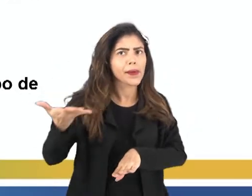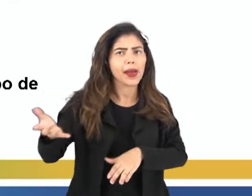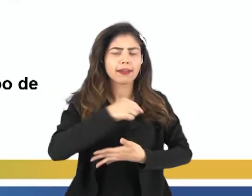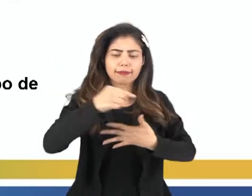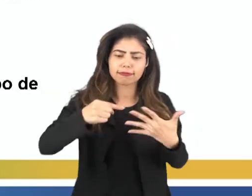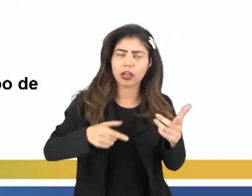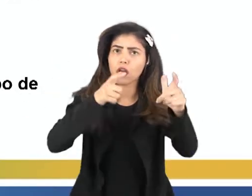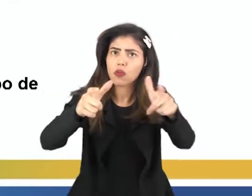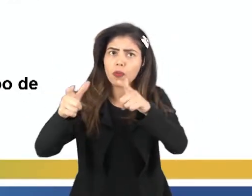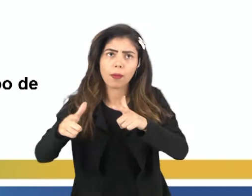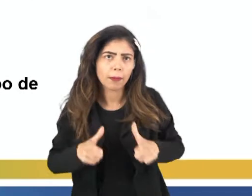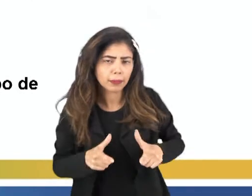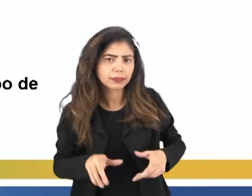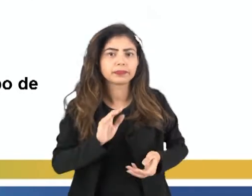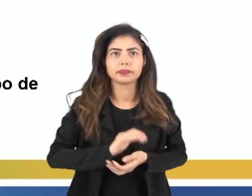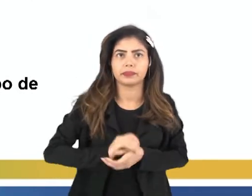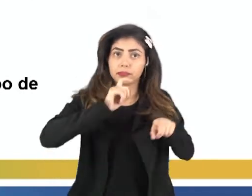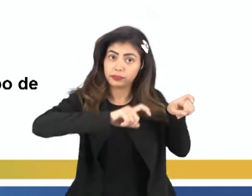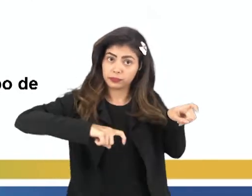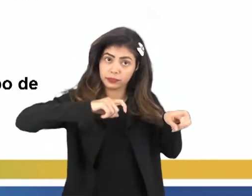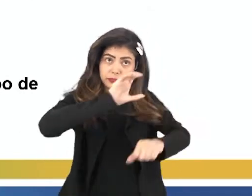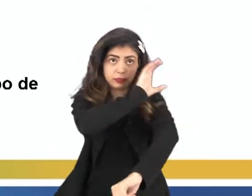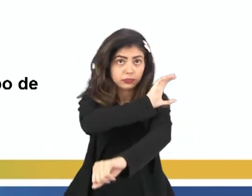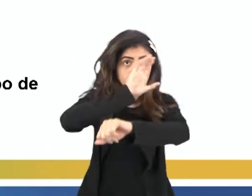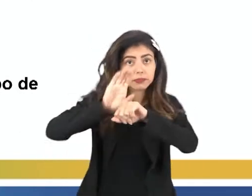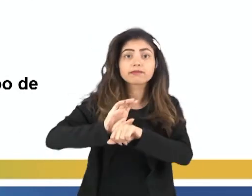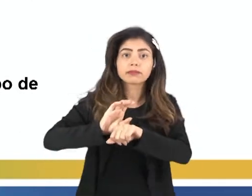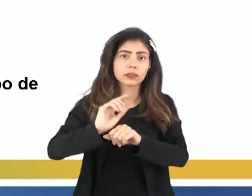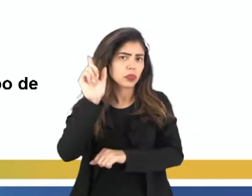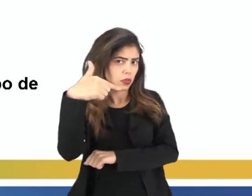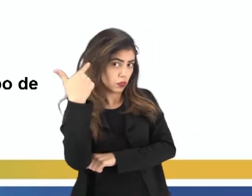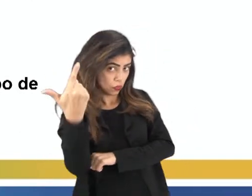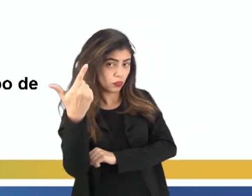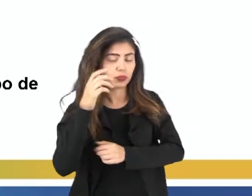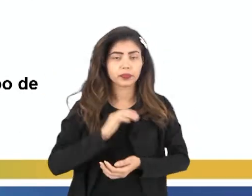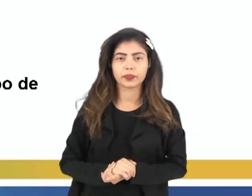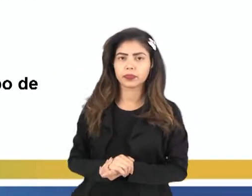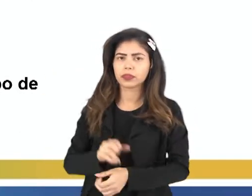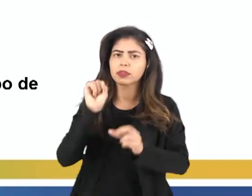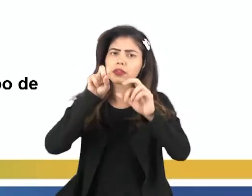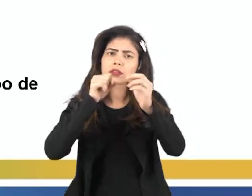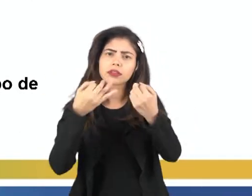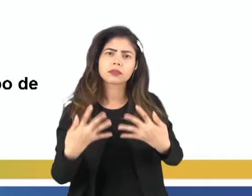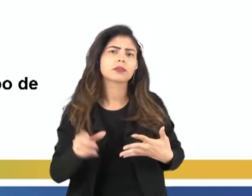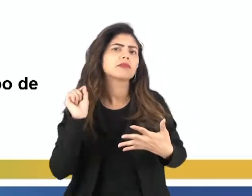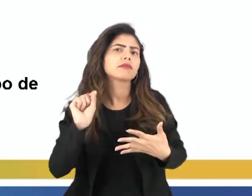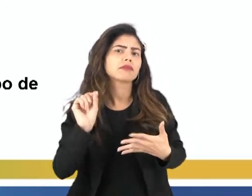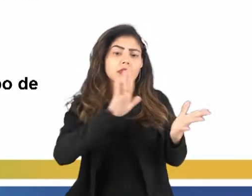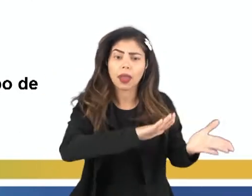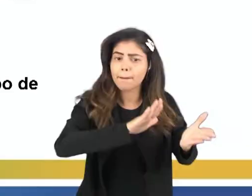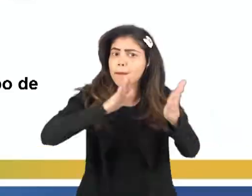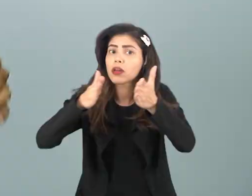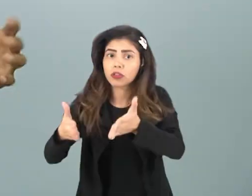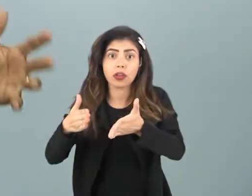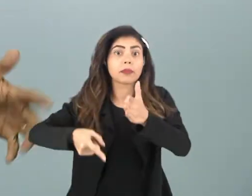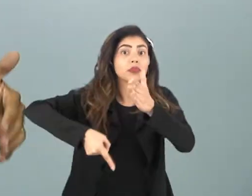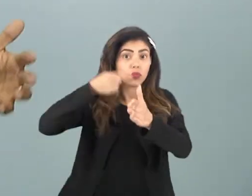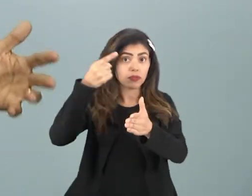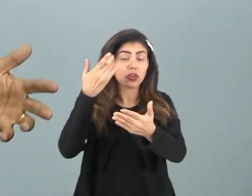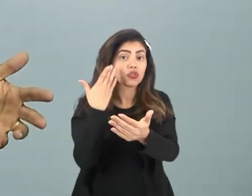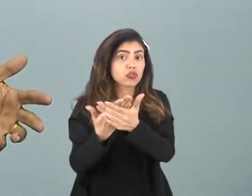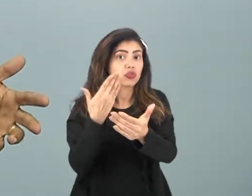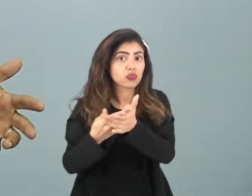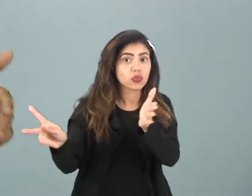variáveis como localização, tipo de cultura, entre outros. Quer dizer, a partir, mais uma vez, de